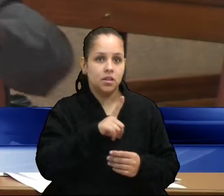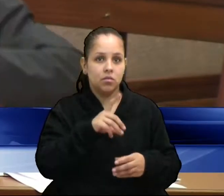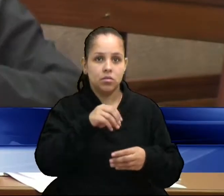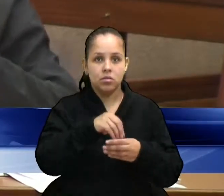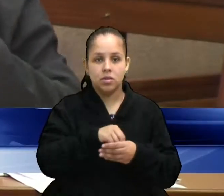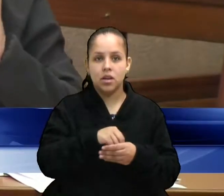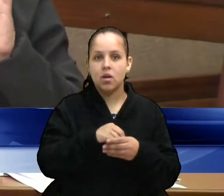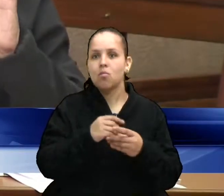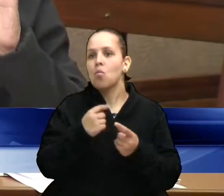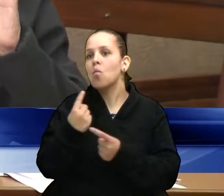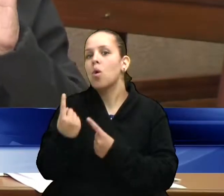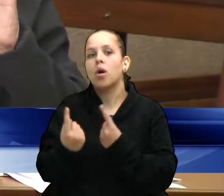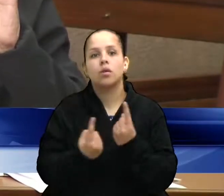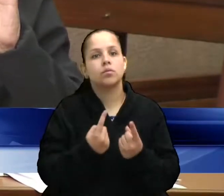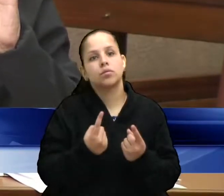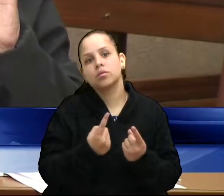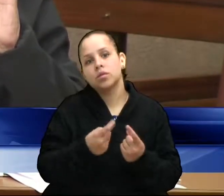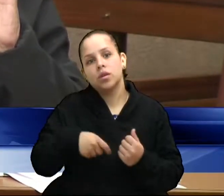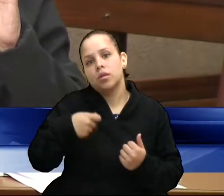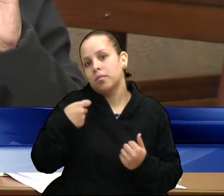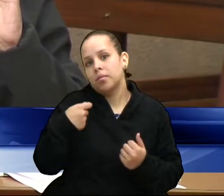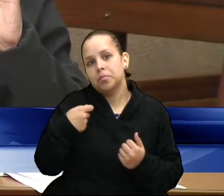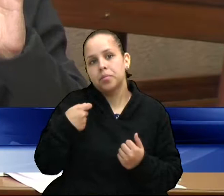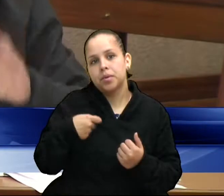quantas linhas vão ser